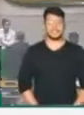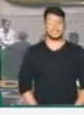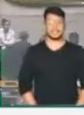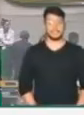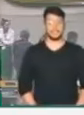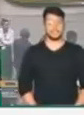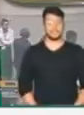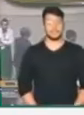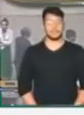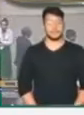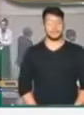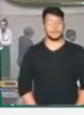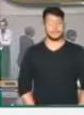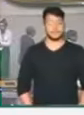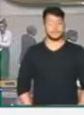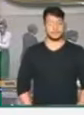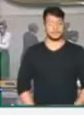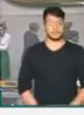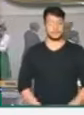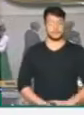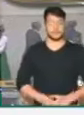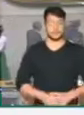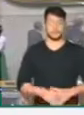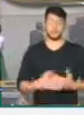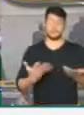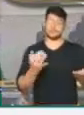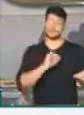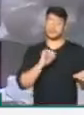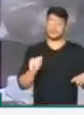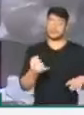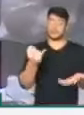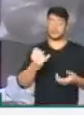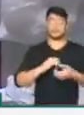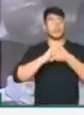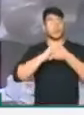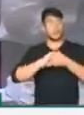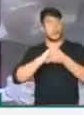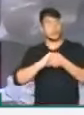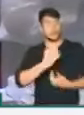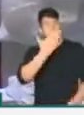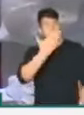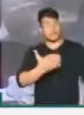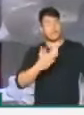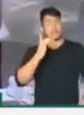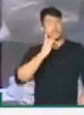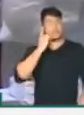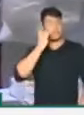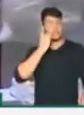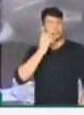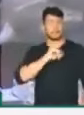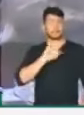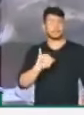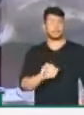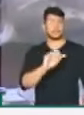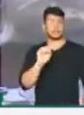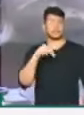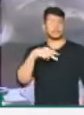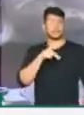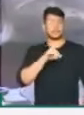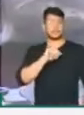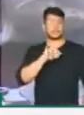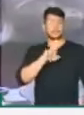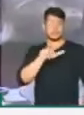Presidente, quero fazer aqui o cumprimento à deputada Jandira Fegali, líder da minoria. fazendo aqui essa